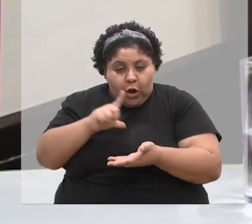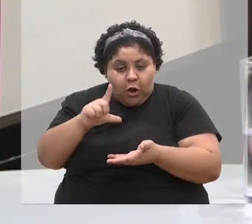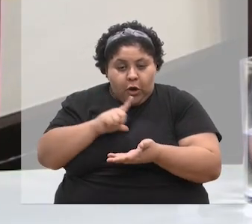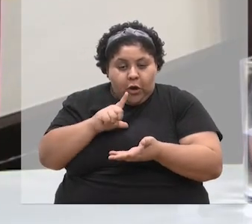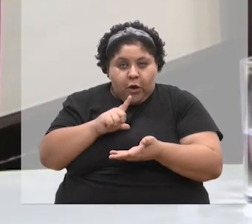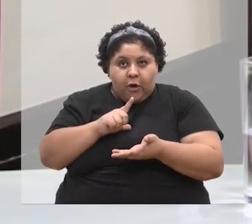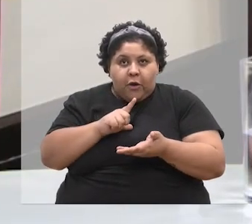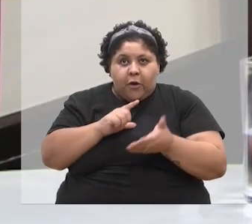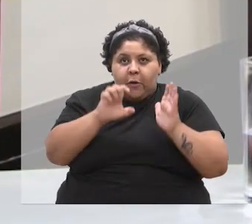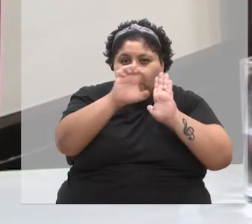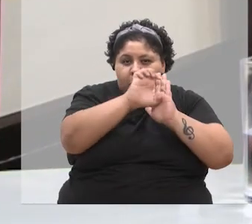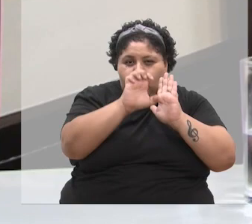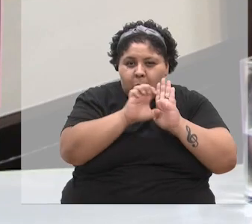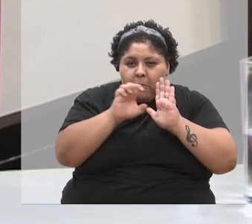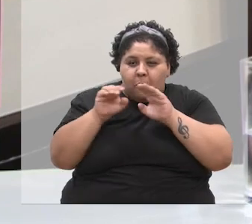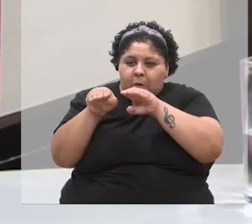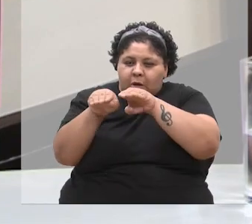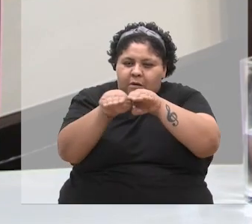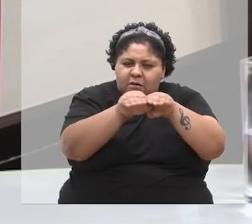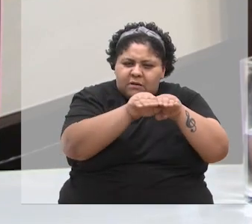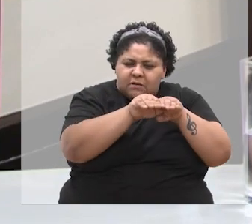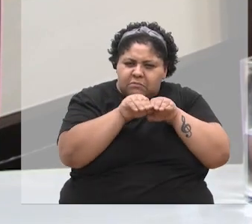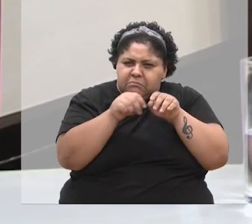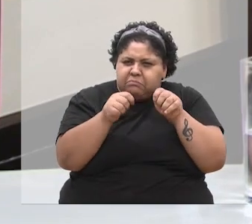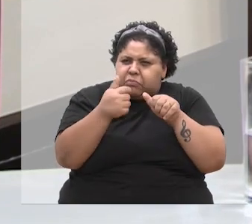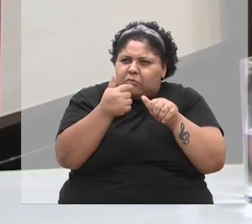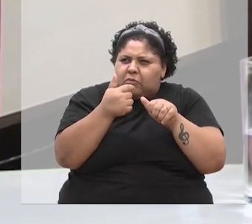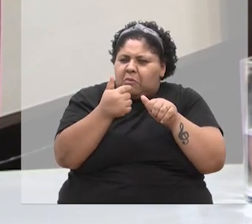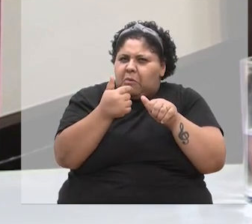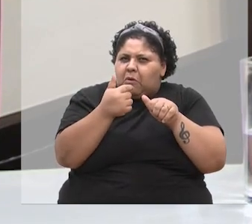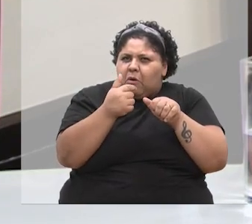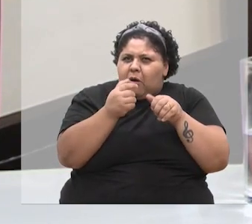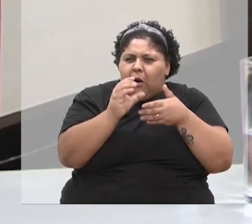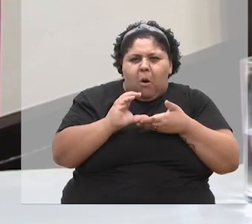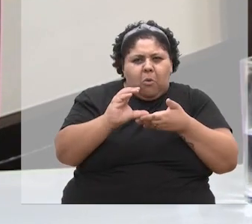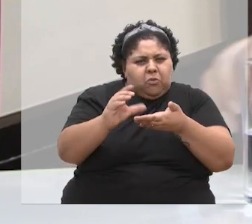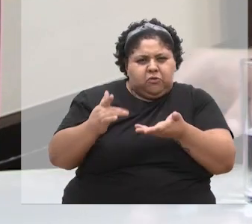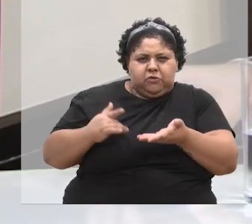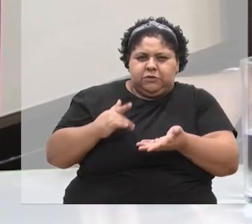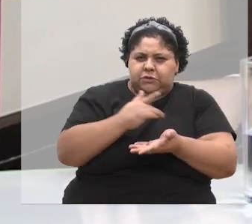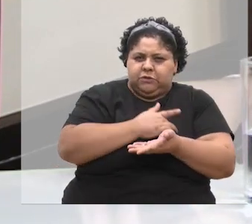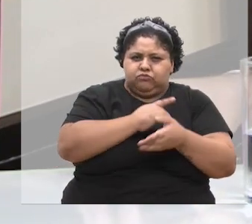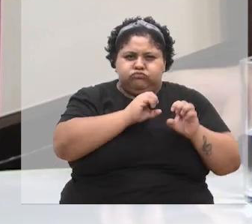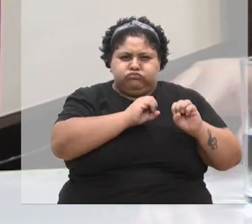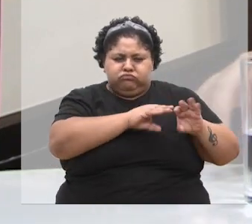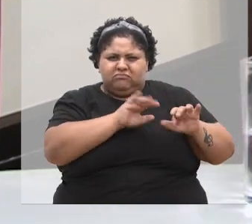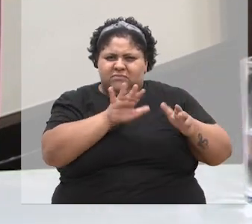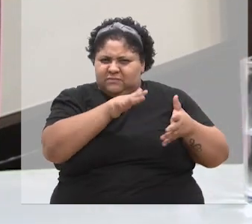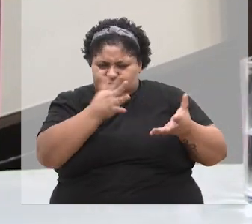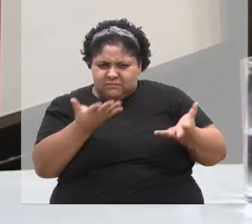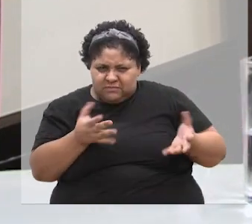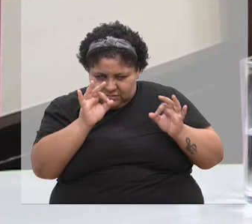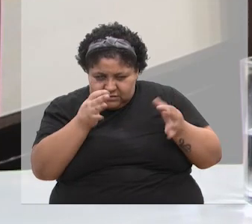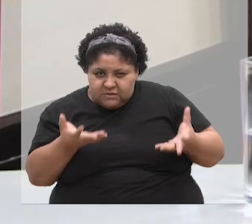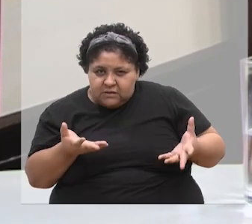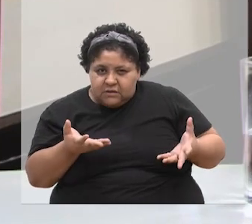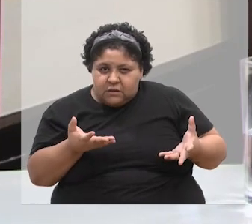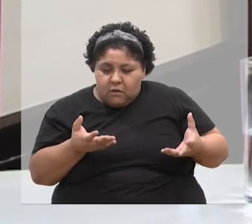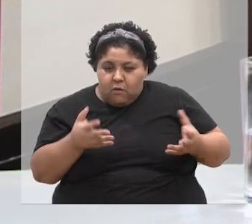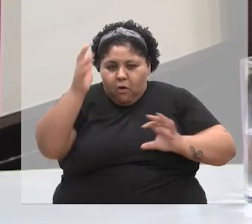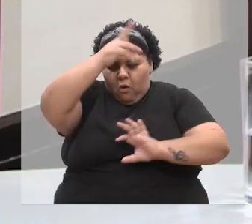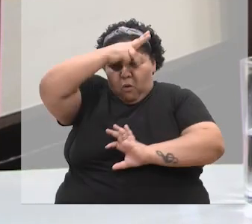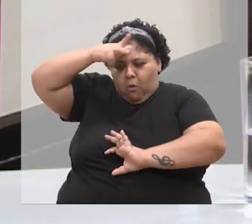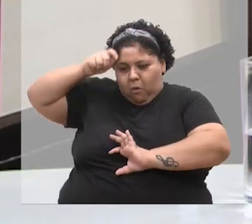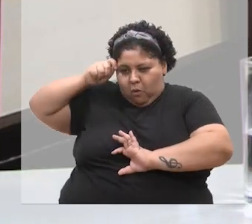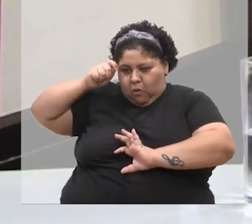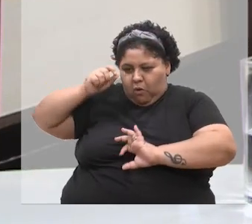que passa a ter uma estatura, uma paridade semelhante a, daqui a pouco, Conselho de Saúde, Conselho de Educação, é mais ou menos por